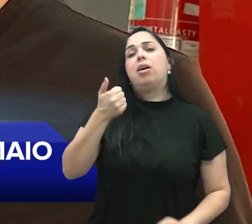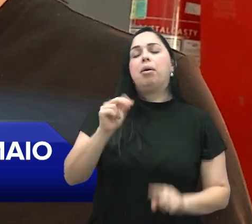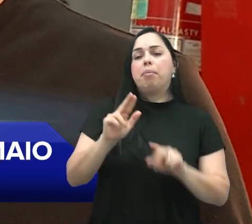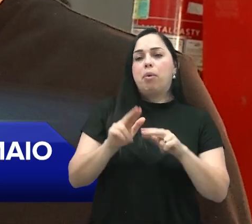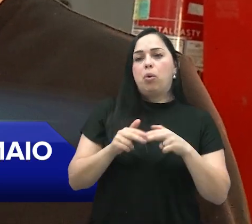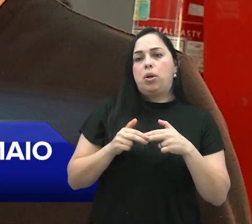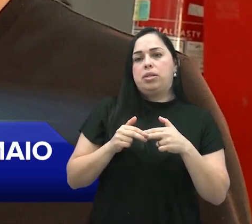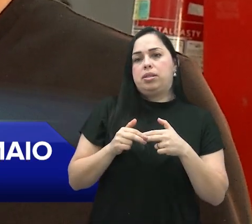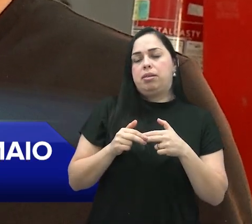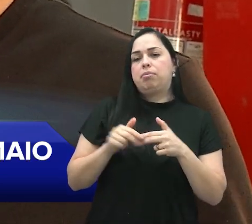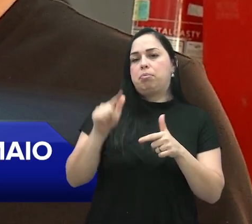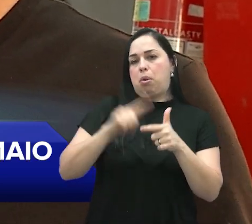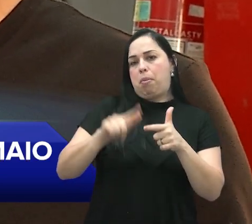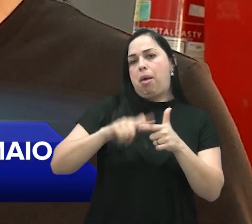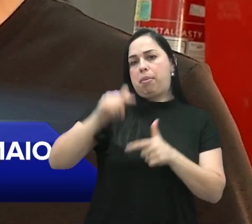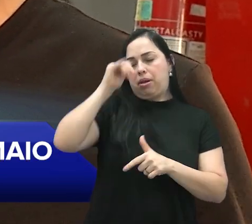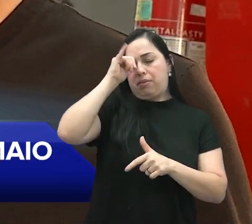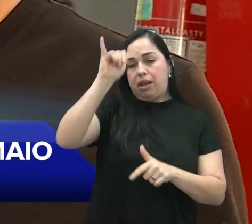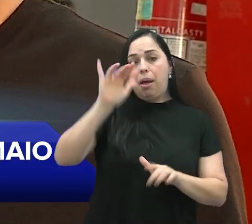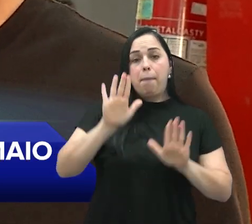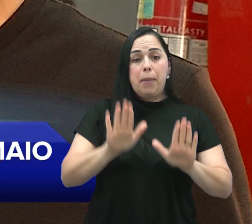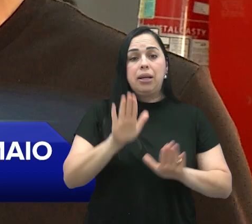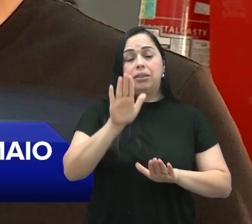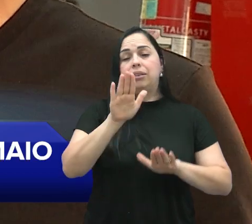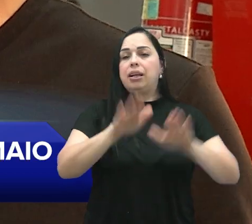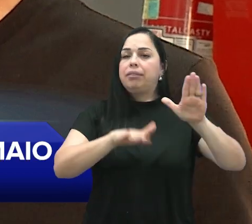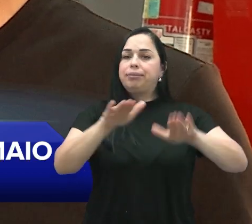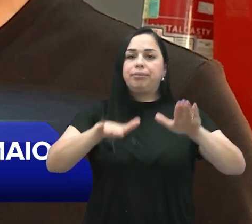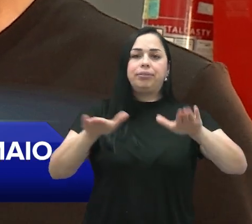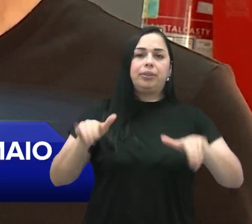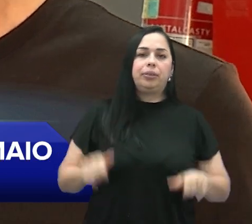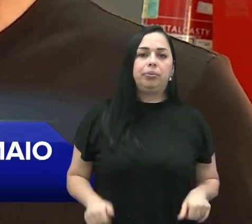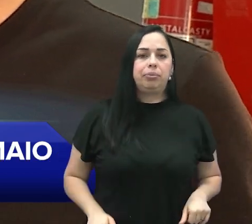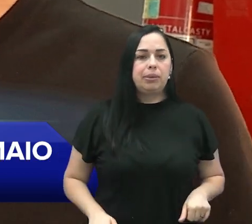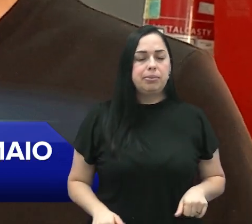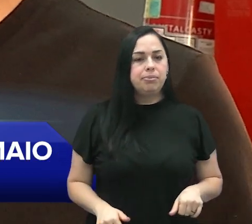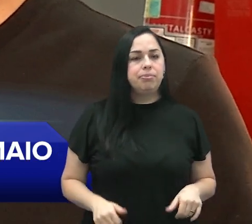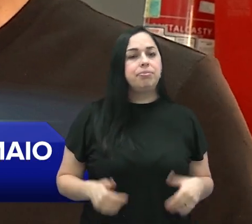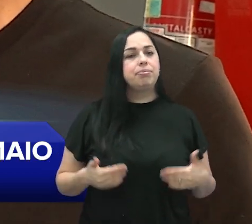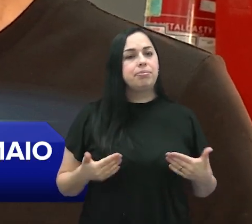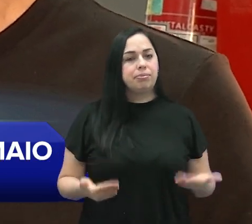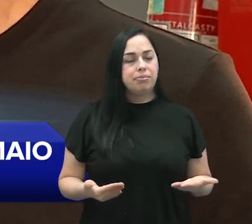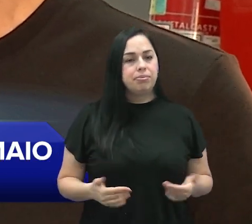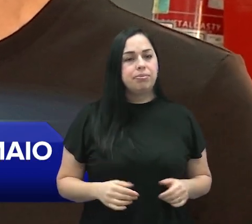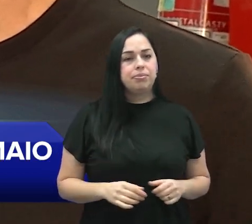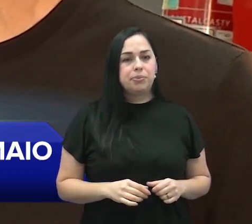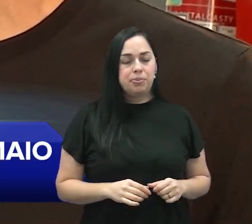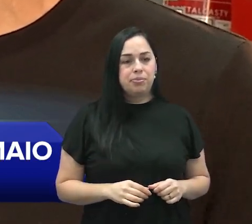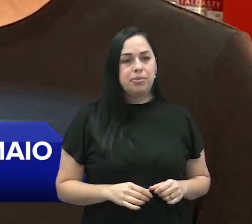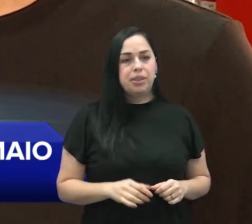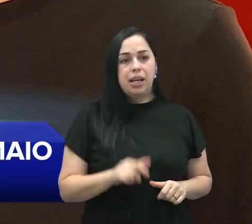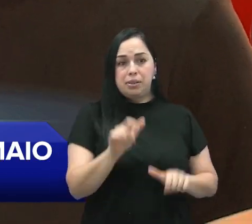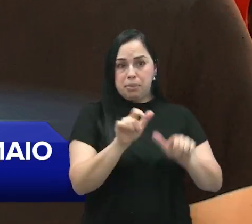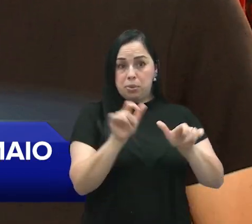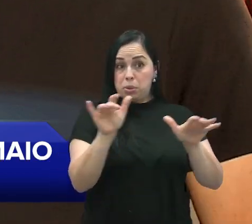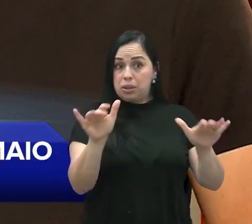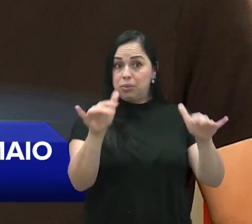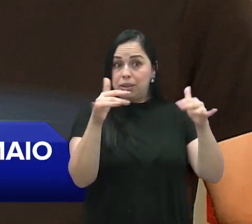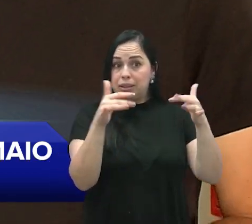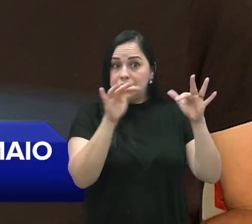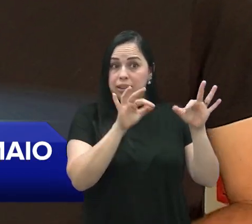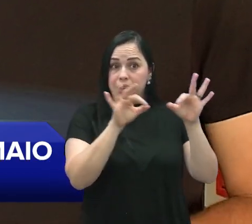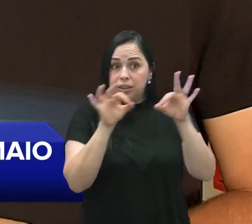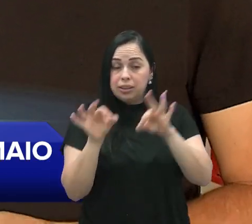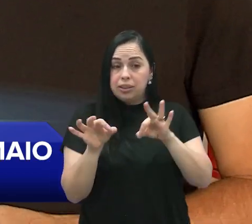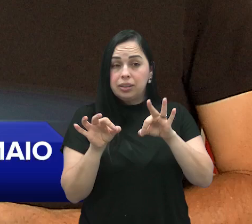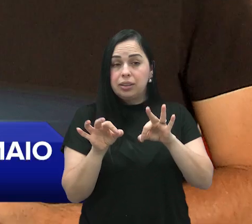bom evitar que isso aconteça, mas isso depende dos eleitores estarem nos procurando. E para quem está vendo a